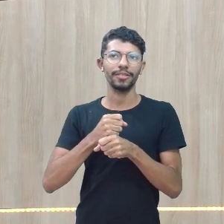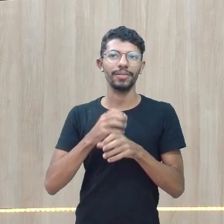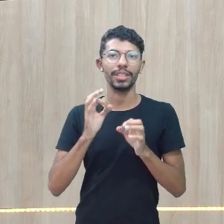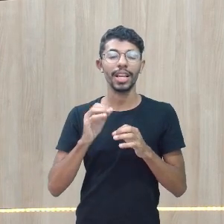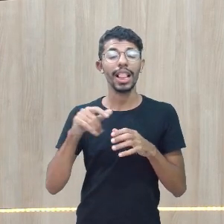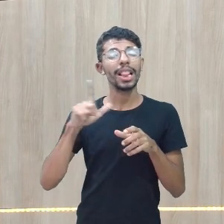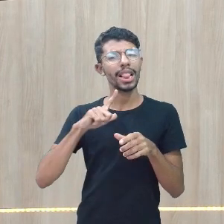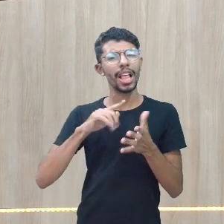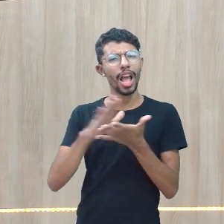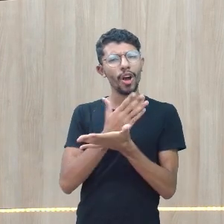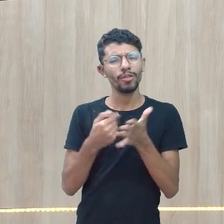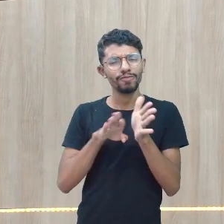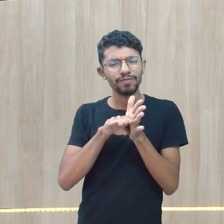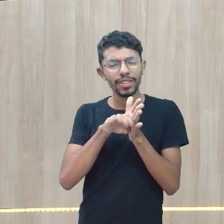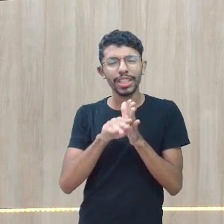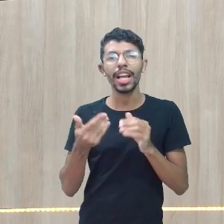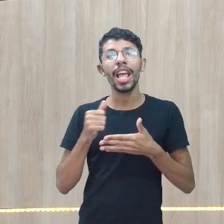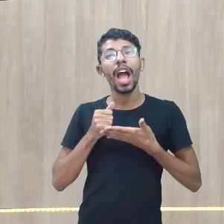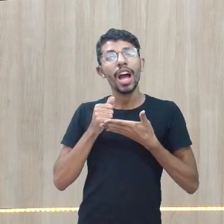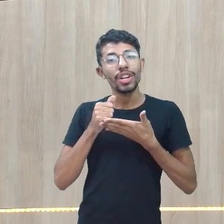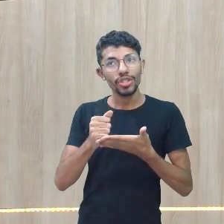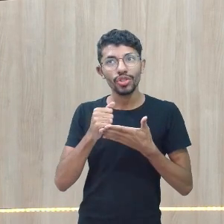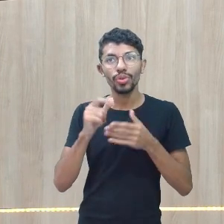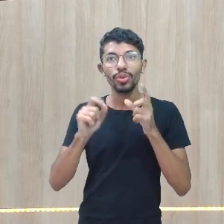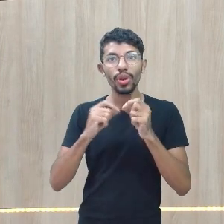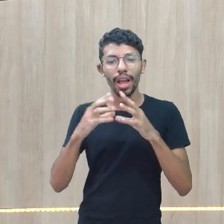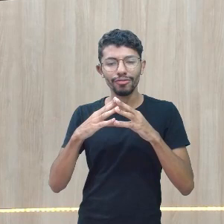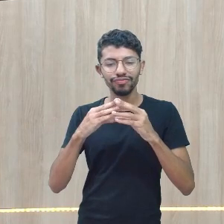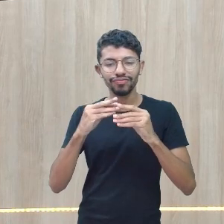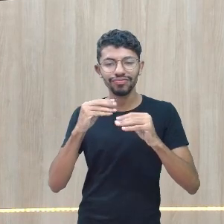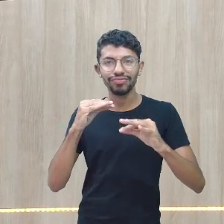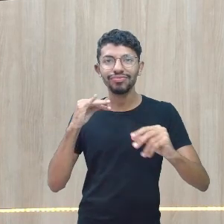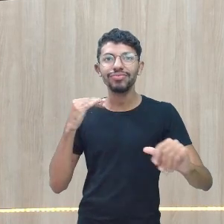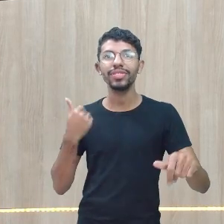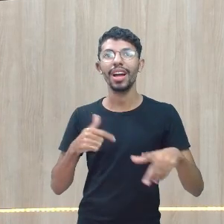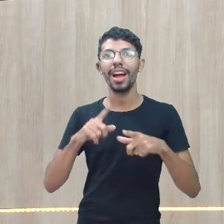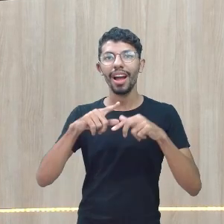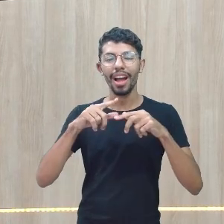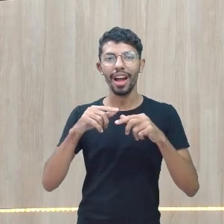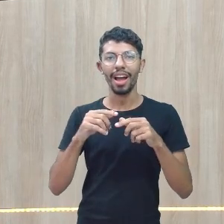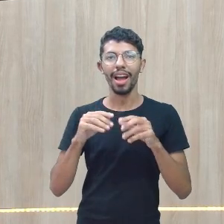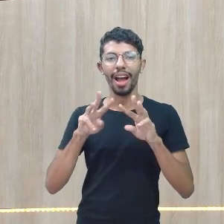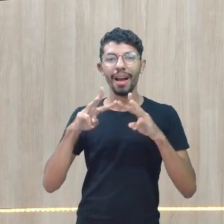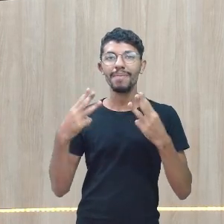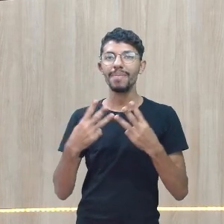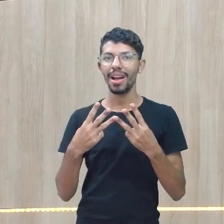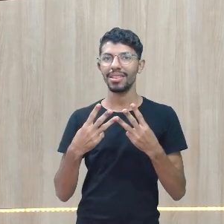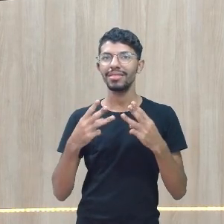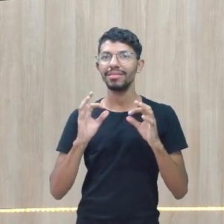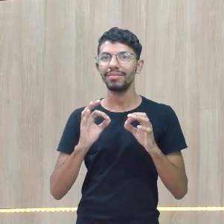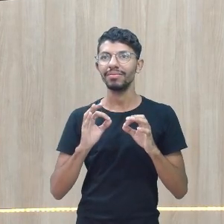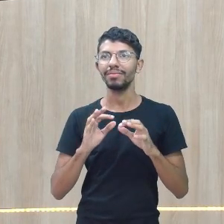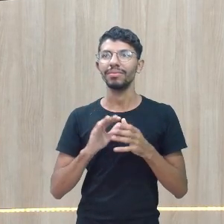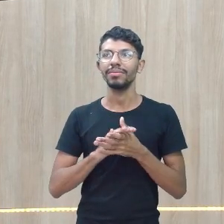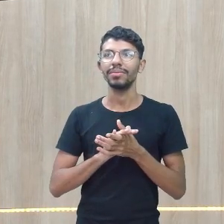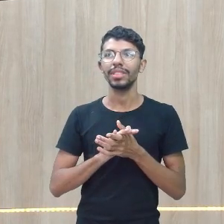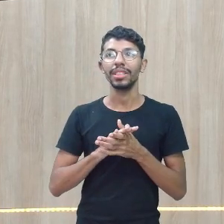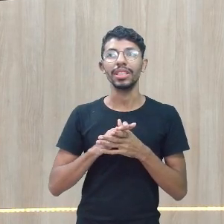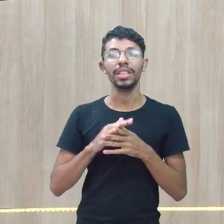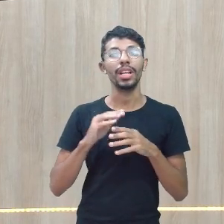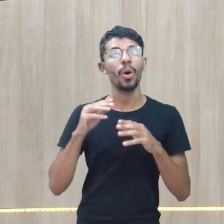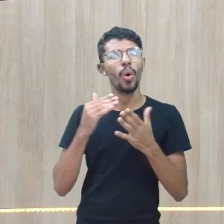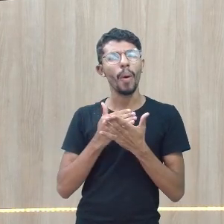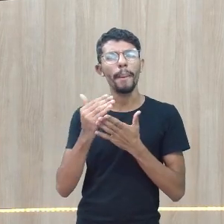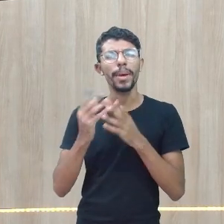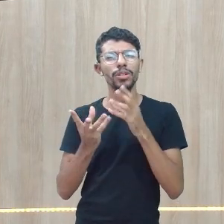e dessa decomposição, com o passar de muitos e muitos anos, vai começar a se depositar no fundo aí